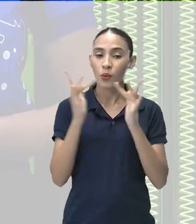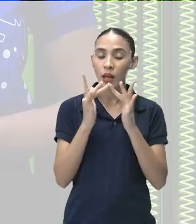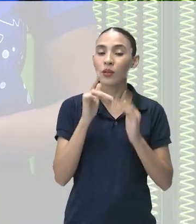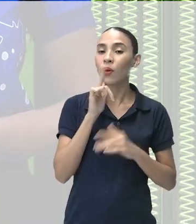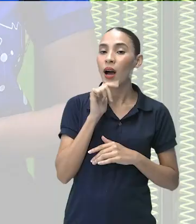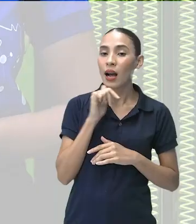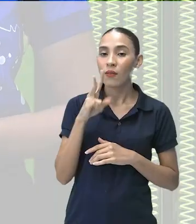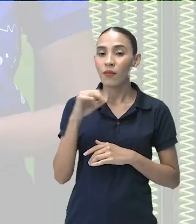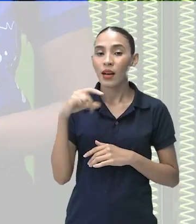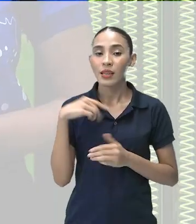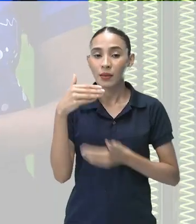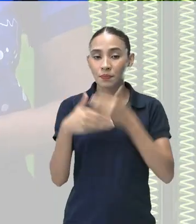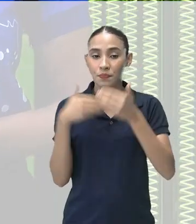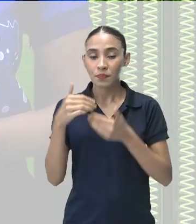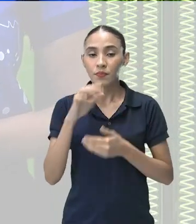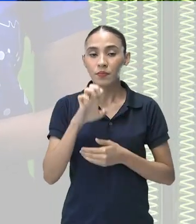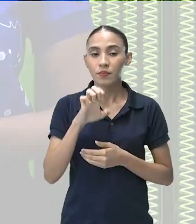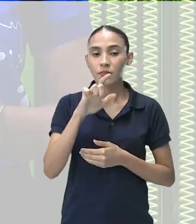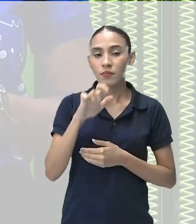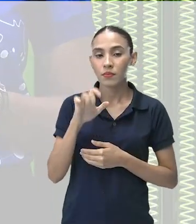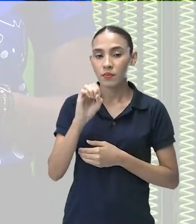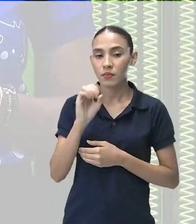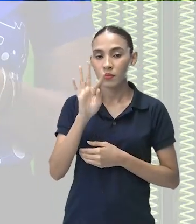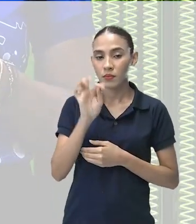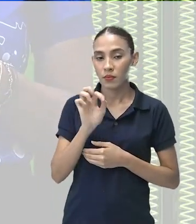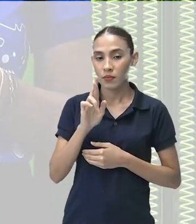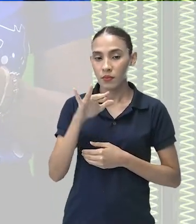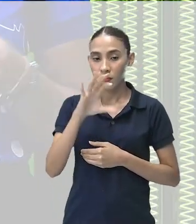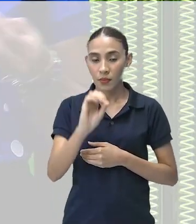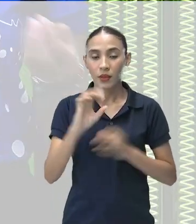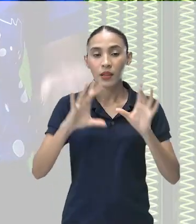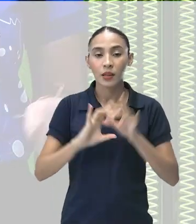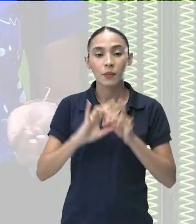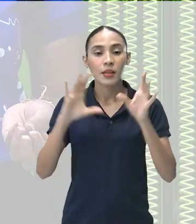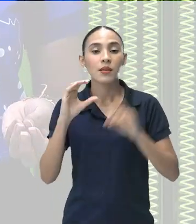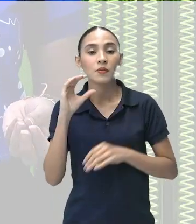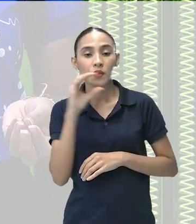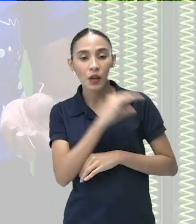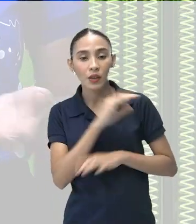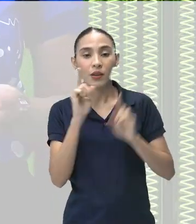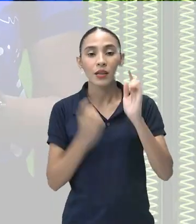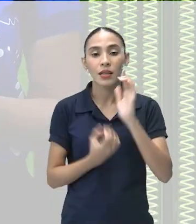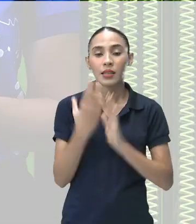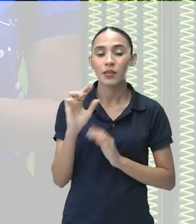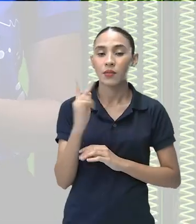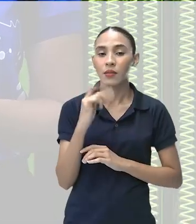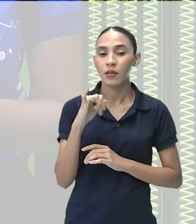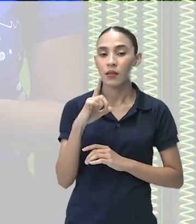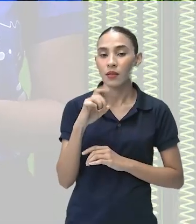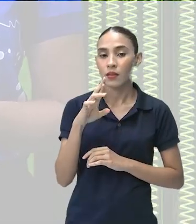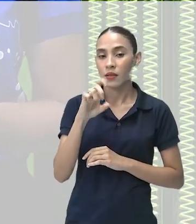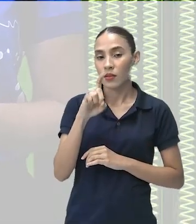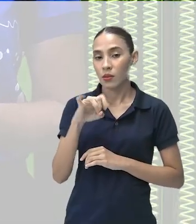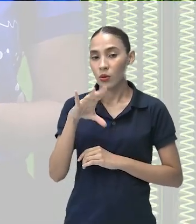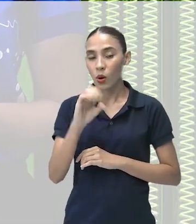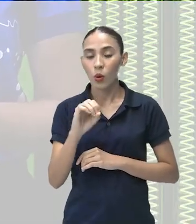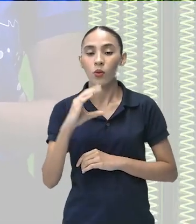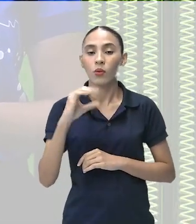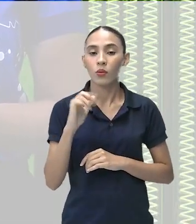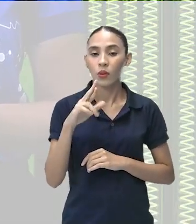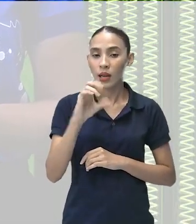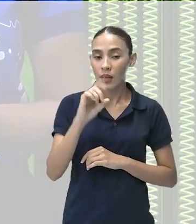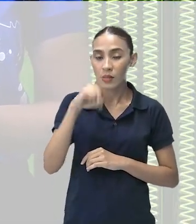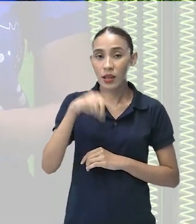cal-viva, reage com a água, ocorre uma reação exotérmica, ou seja, onde há liberação de calor e a formação do hidróxido